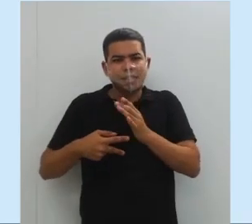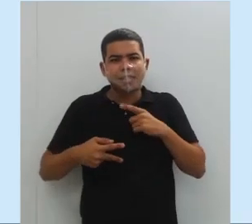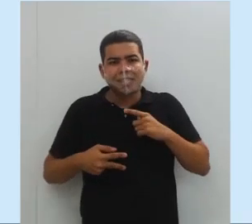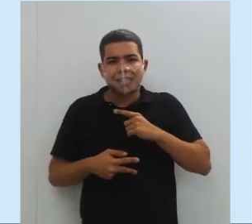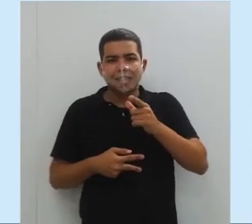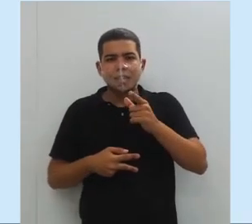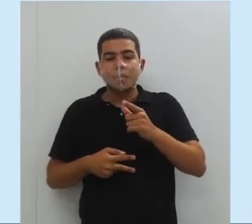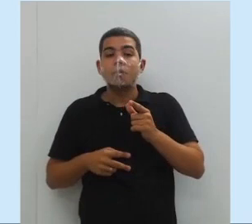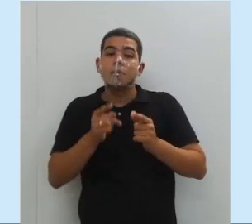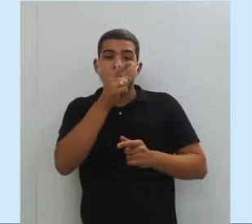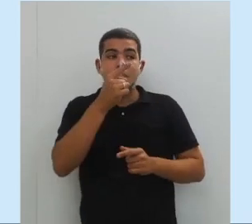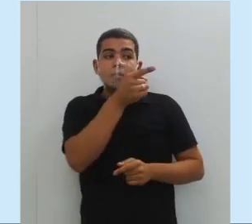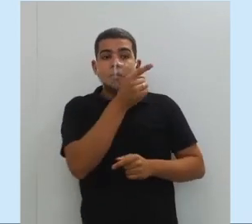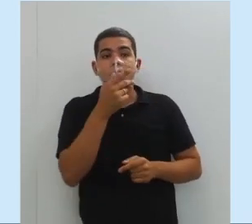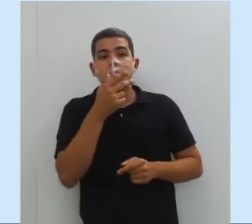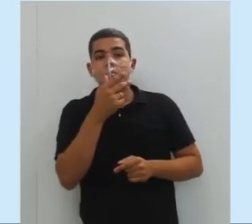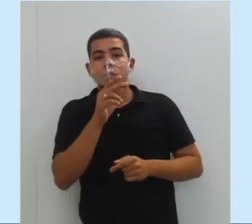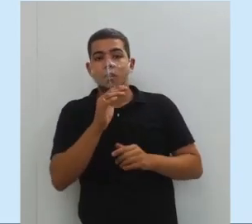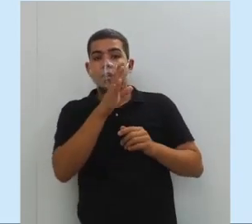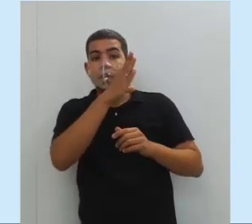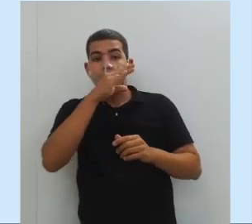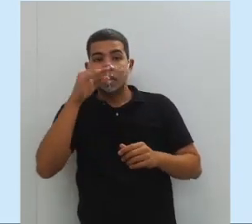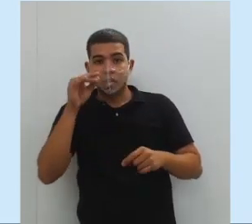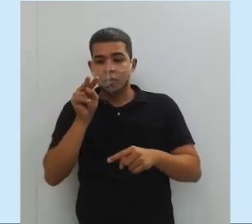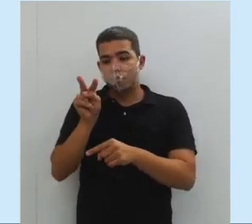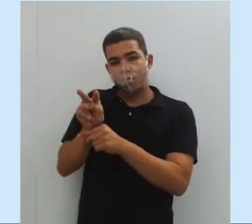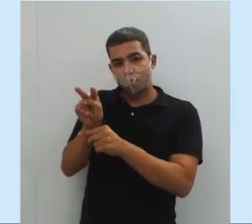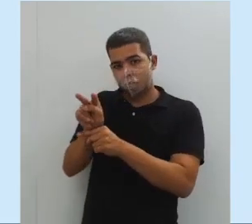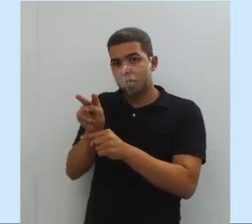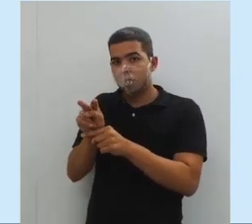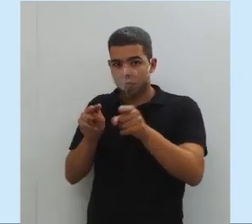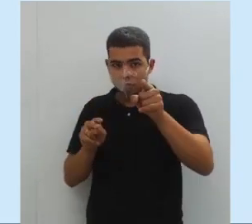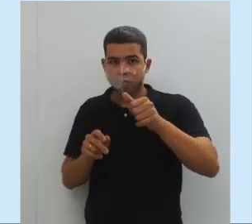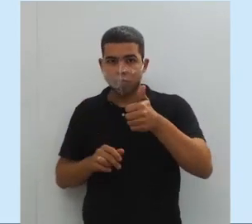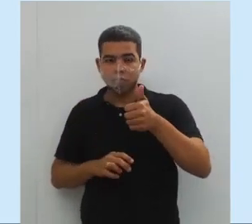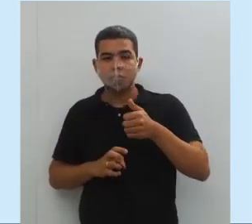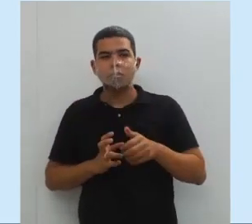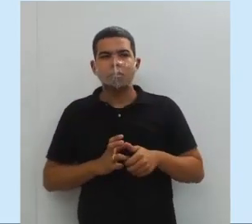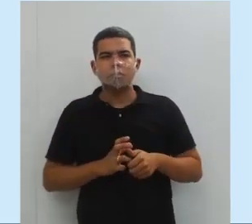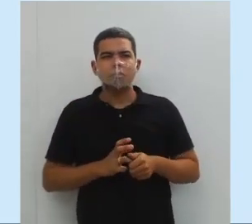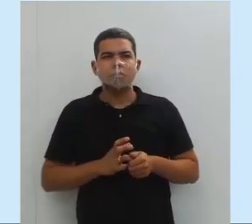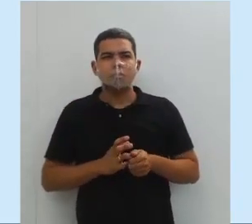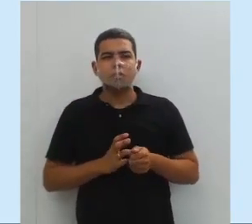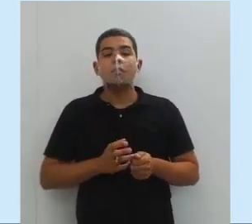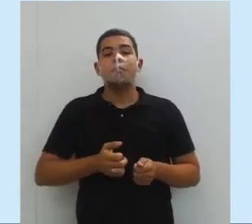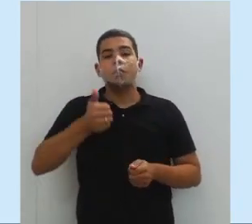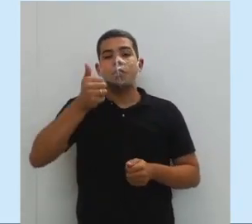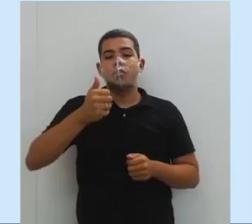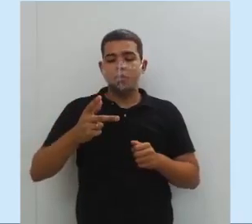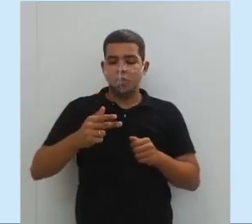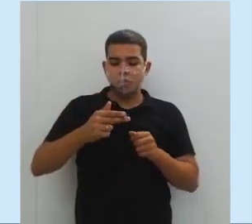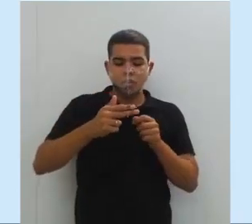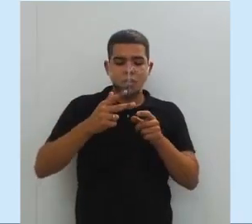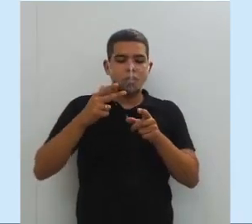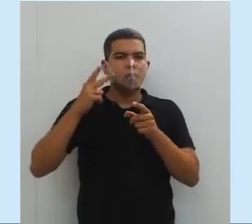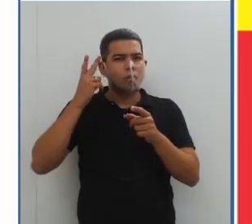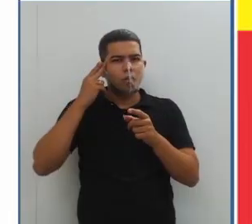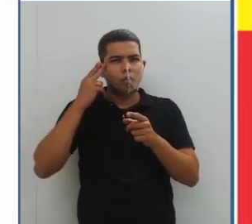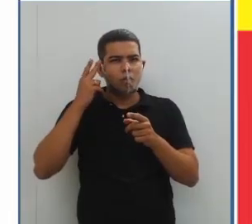tá observando você, tá? Porque a ponta você pode se machucar com ela. O ideal é que você faça com a tesoura sem